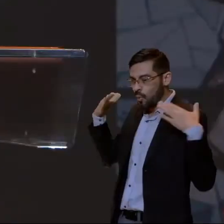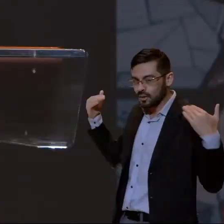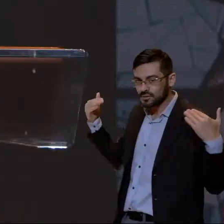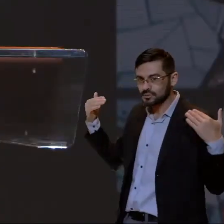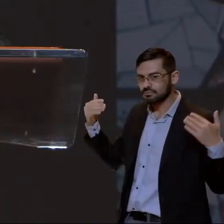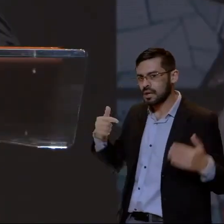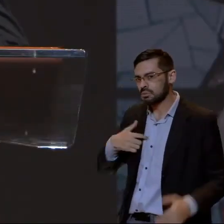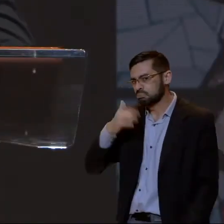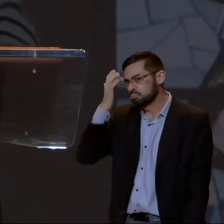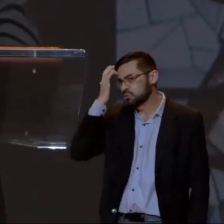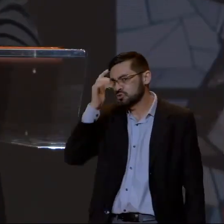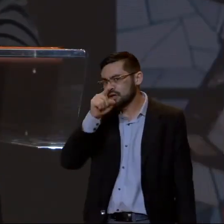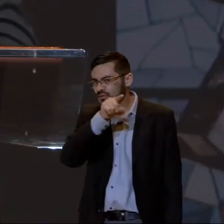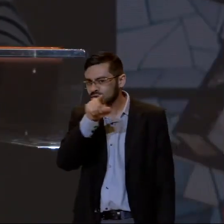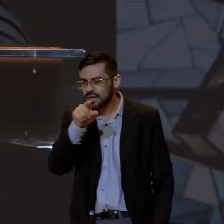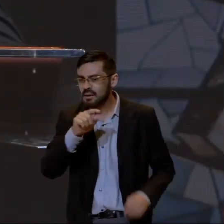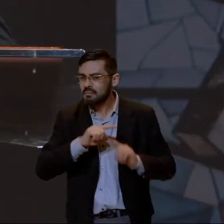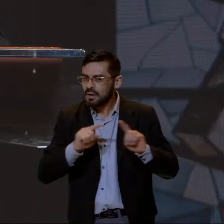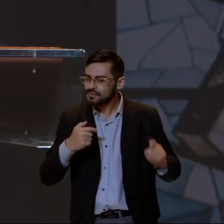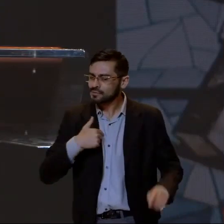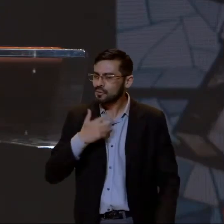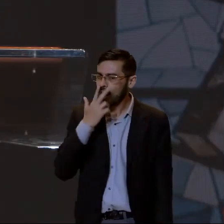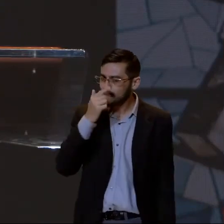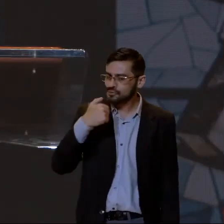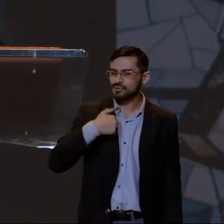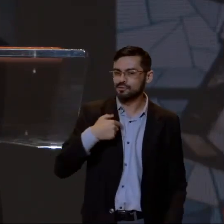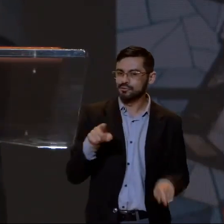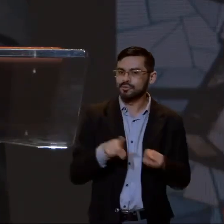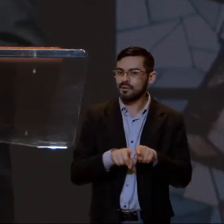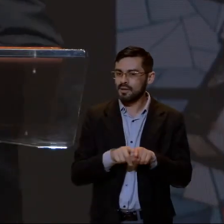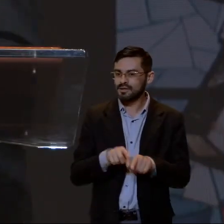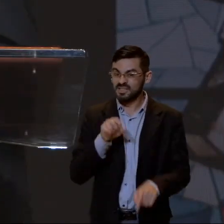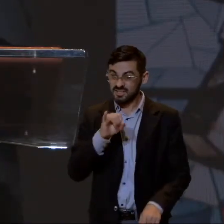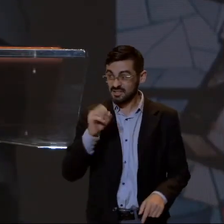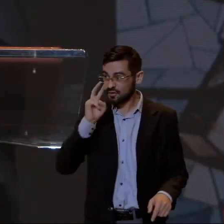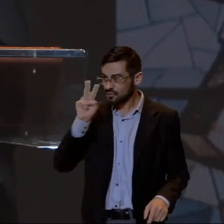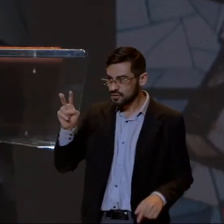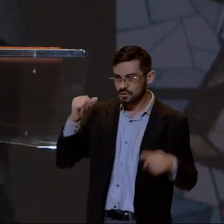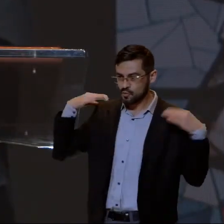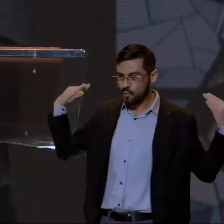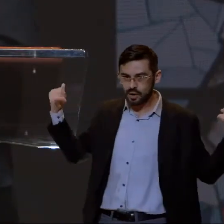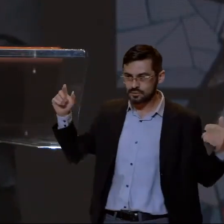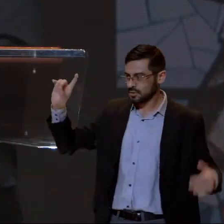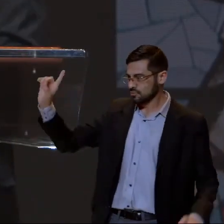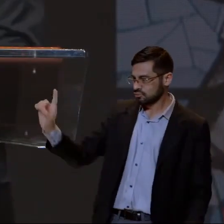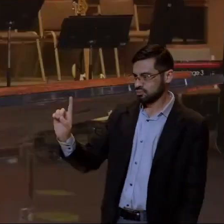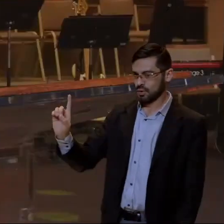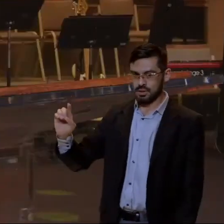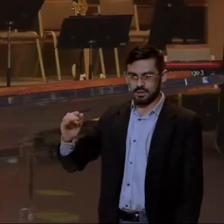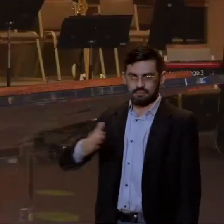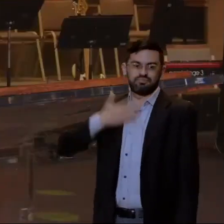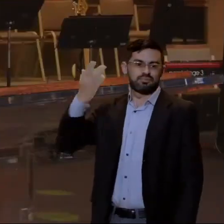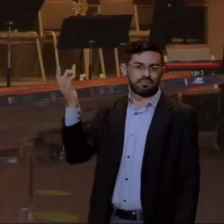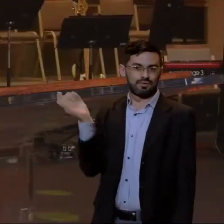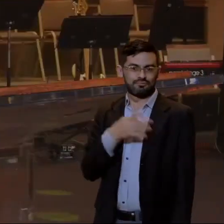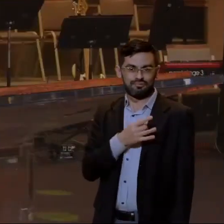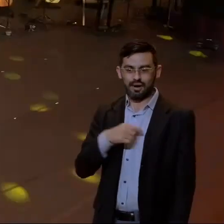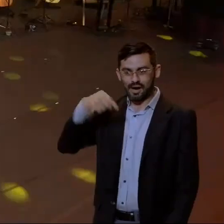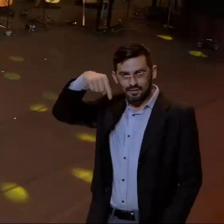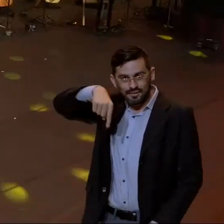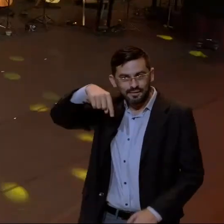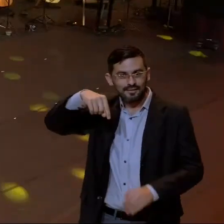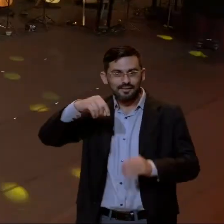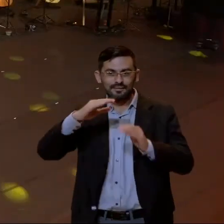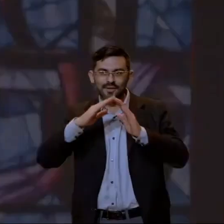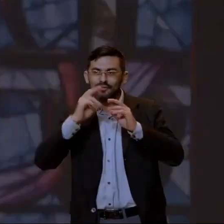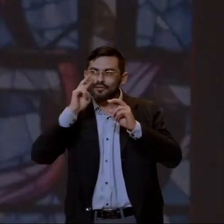não sei você, mas acho que eu ficaria também com muito medo. Um anjo de repente aparecer. Imagina a gente aqui num templo e a